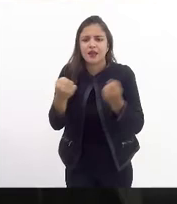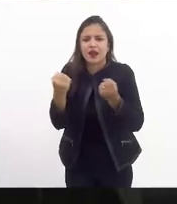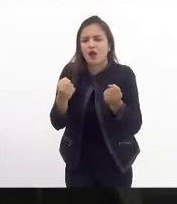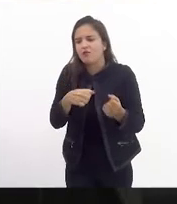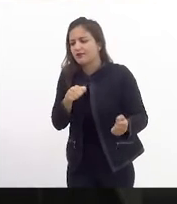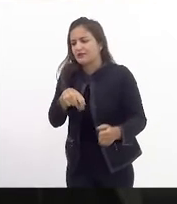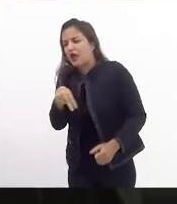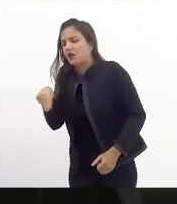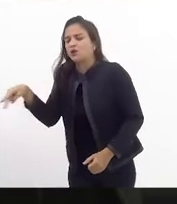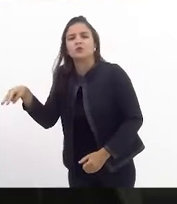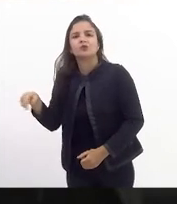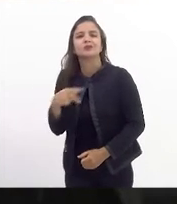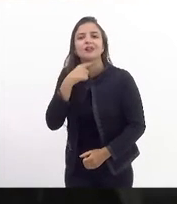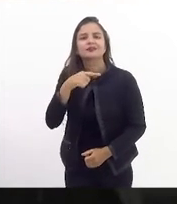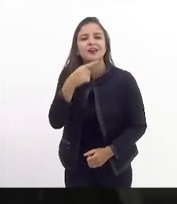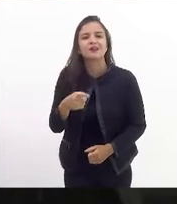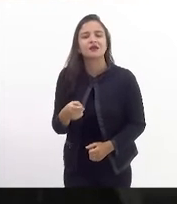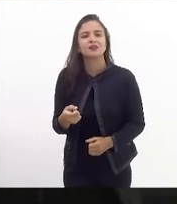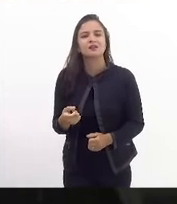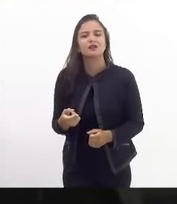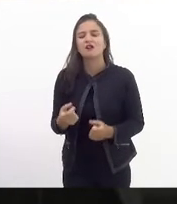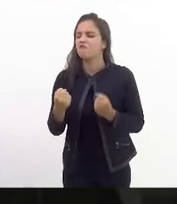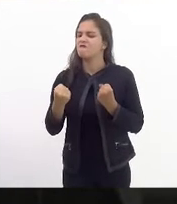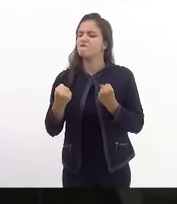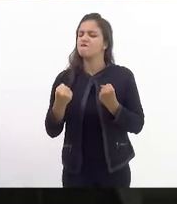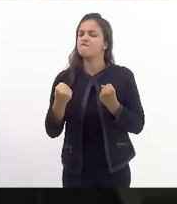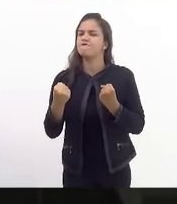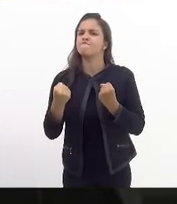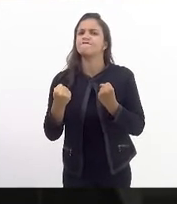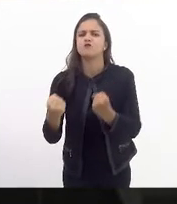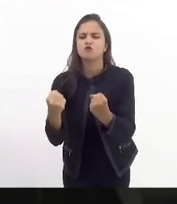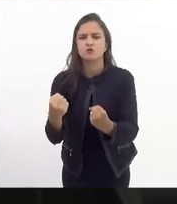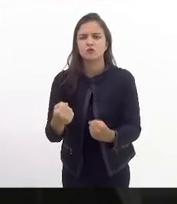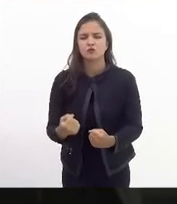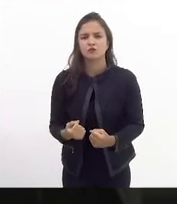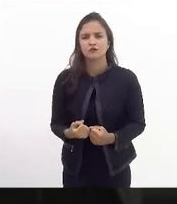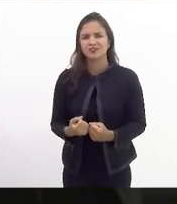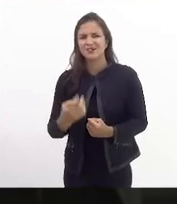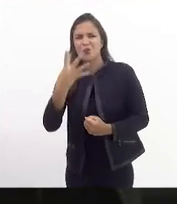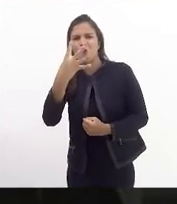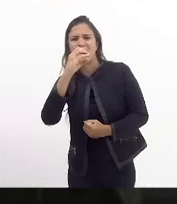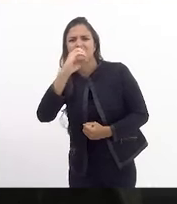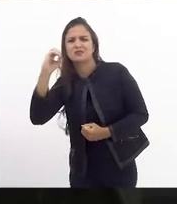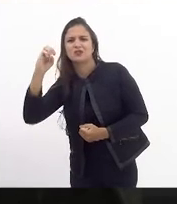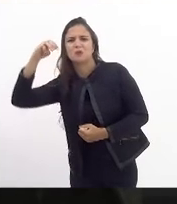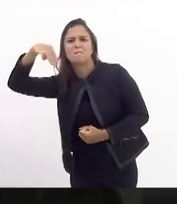ser arrastada por mais de 400 metros.